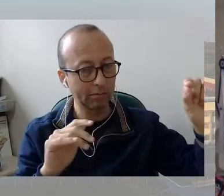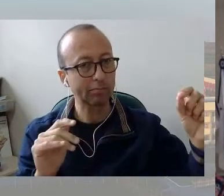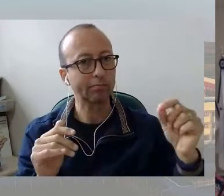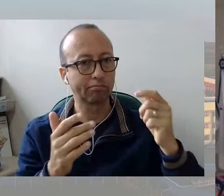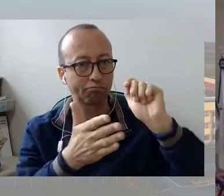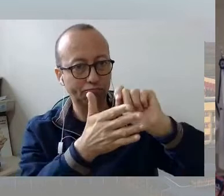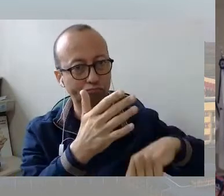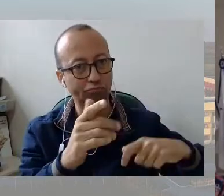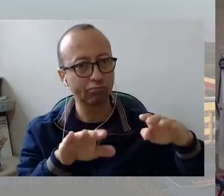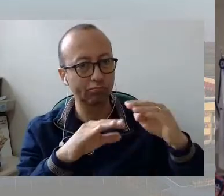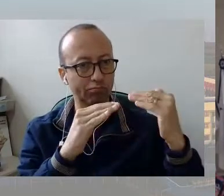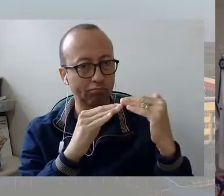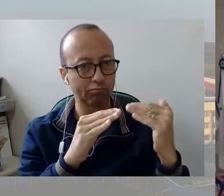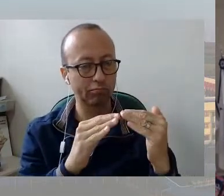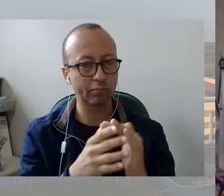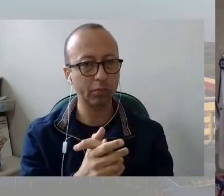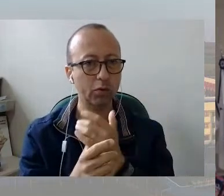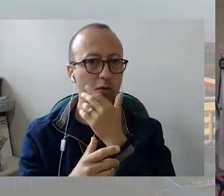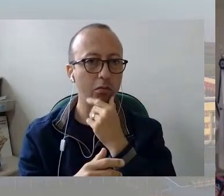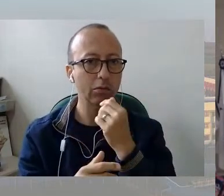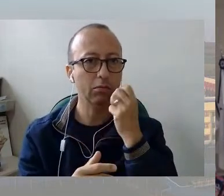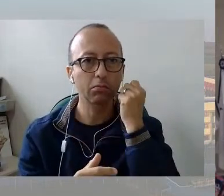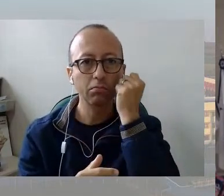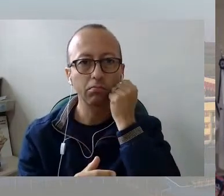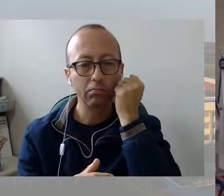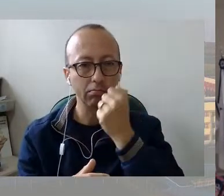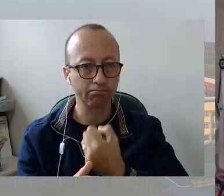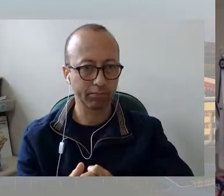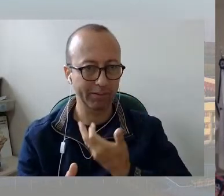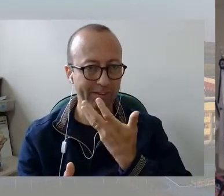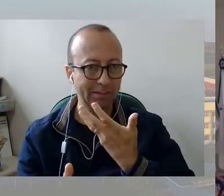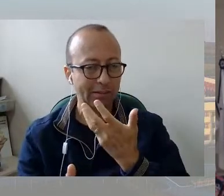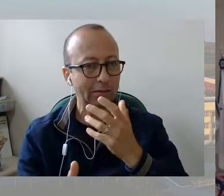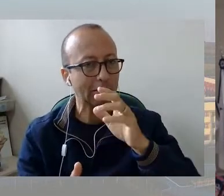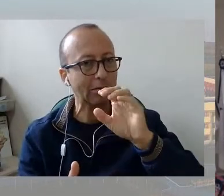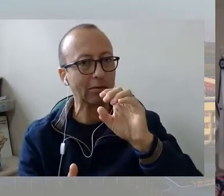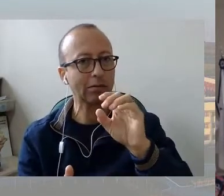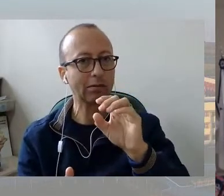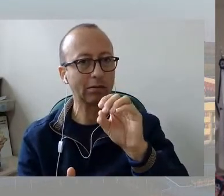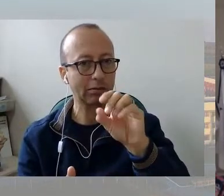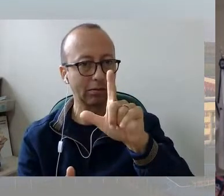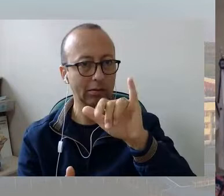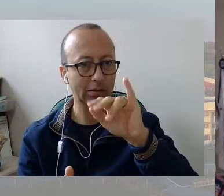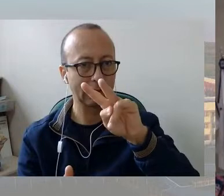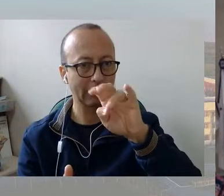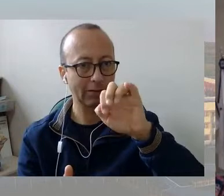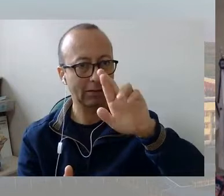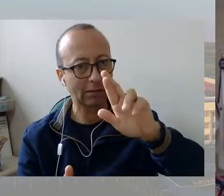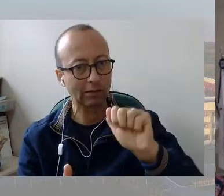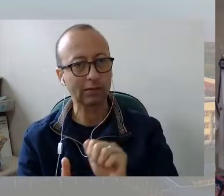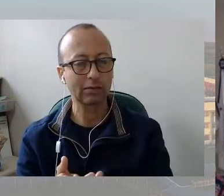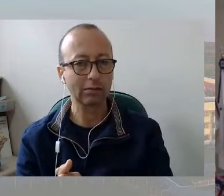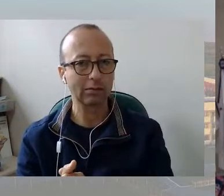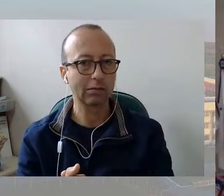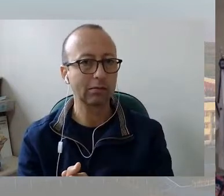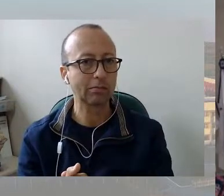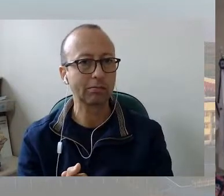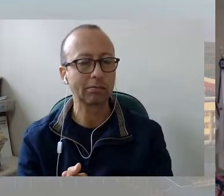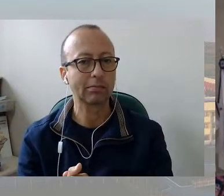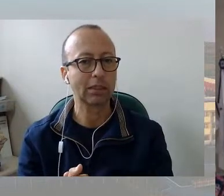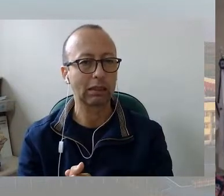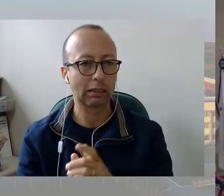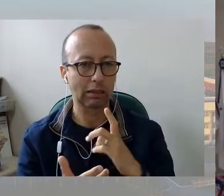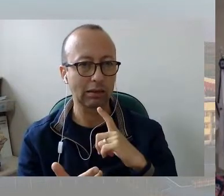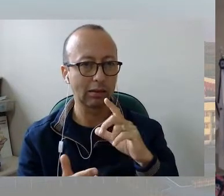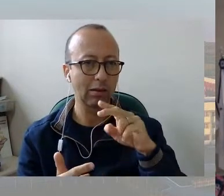solicitação do honoris causa ao poeta negro Oliveira Silveira. A carta se contradiz, pois utiliza um fragmento do texto da nota de